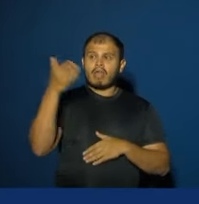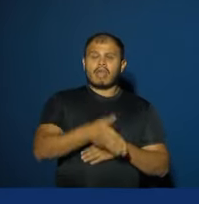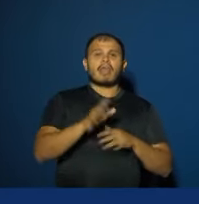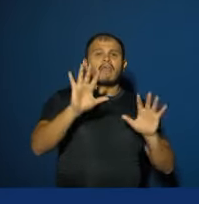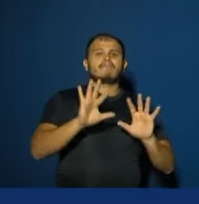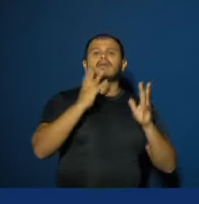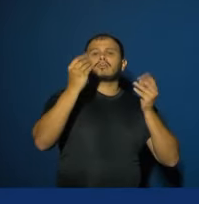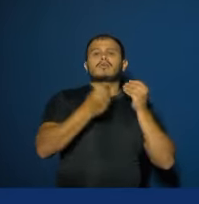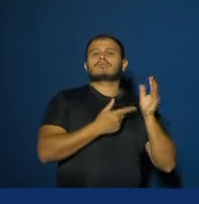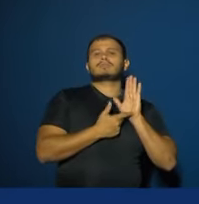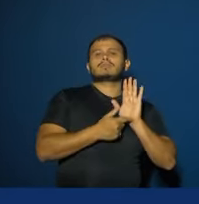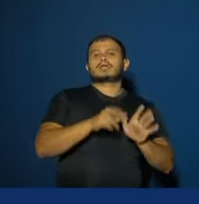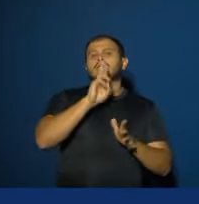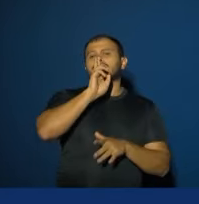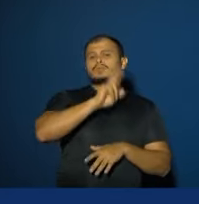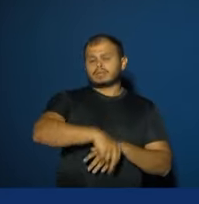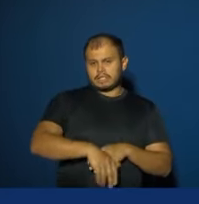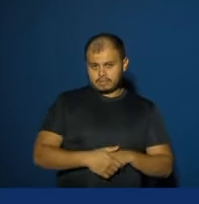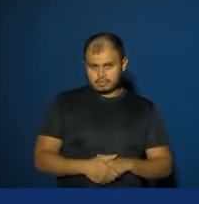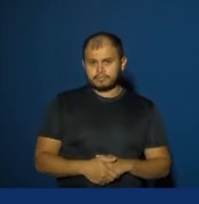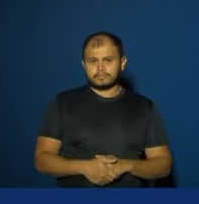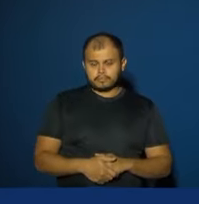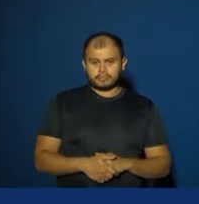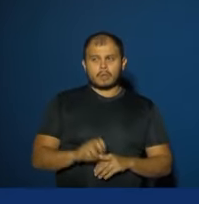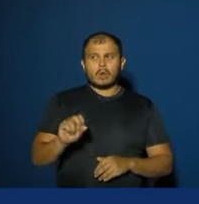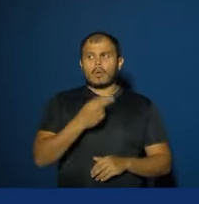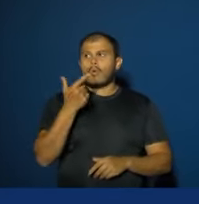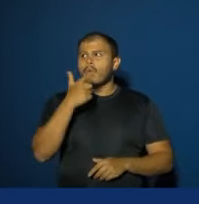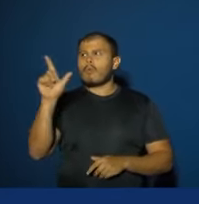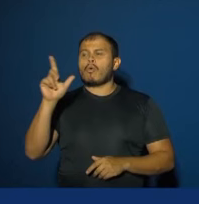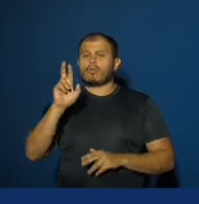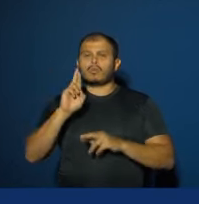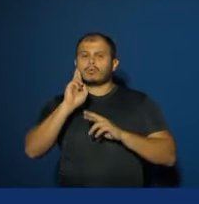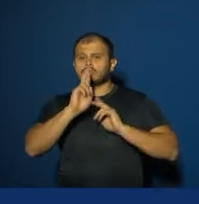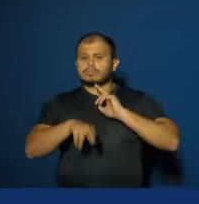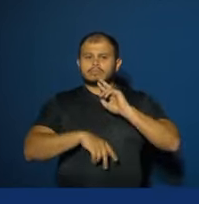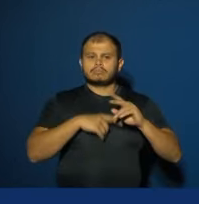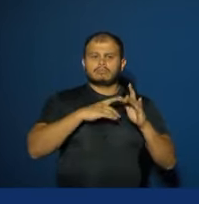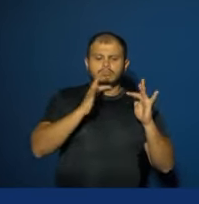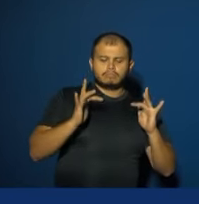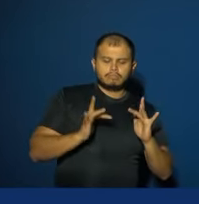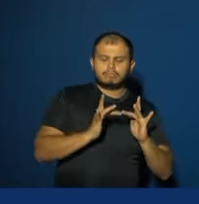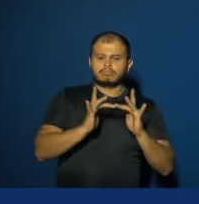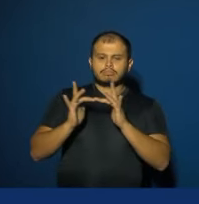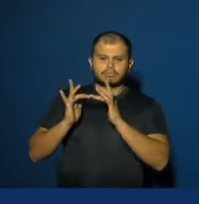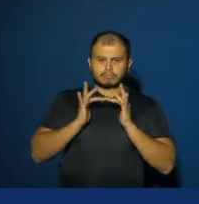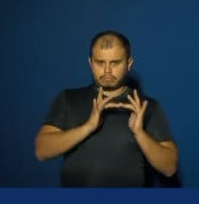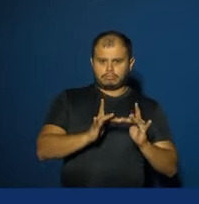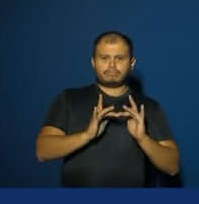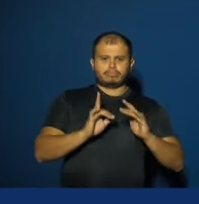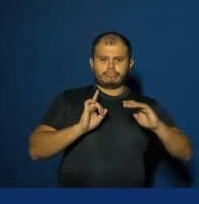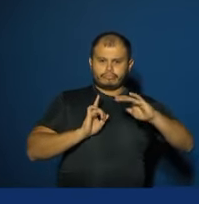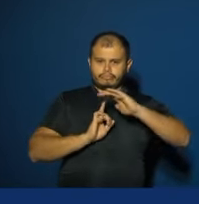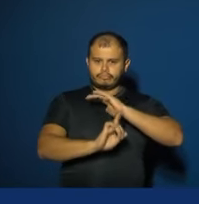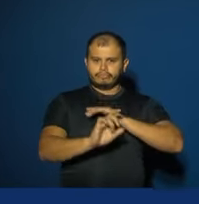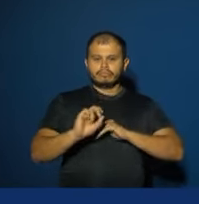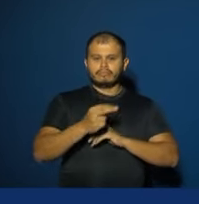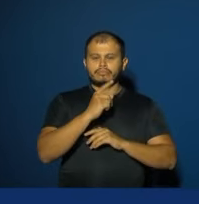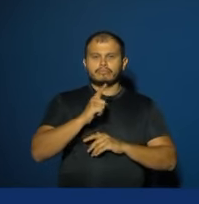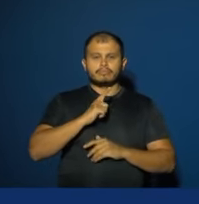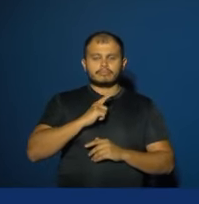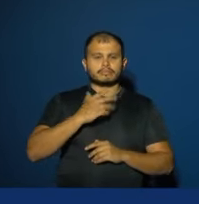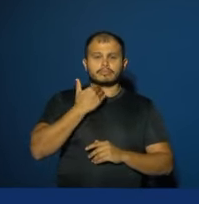financeiro vão ter outros tipos de resultado resultado de de conexão com o cliente resultado de compreensão melhor da